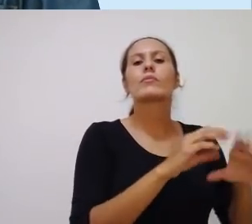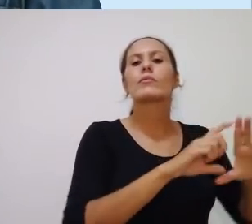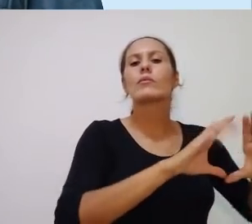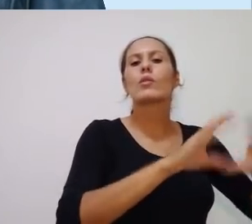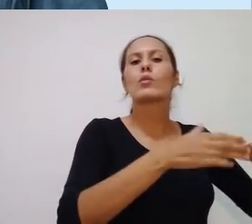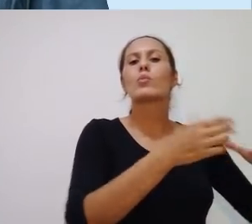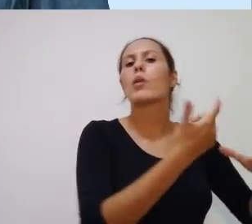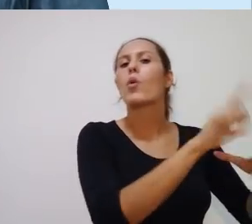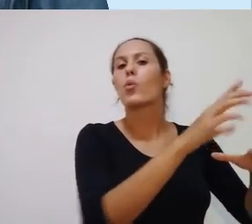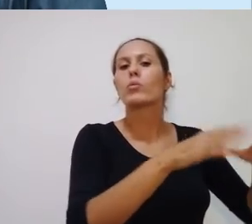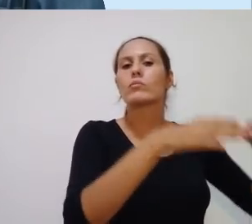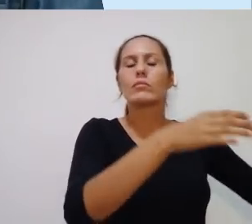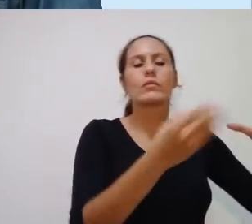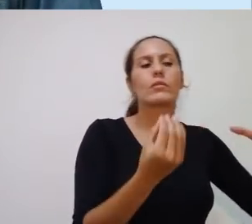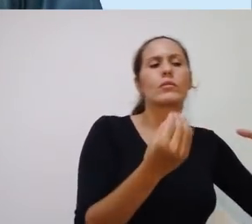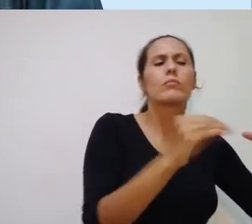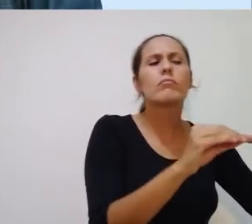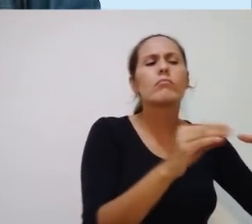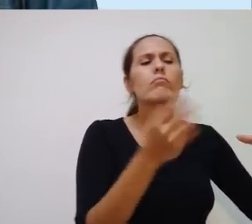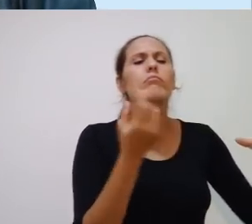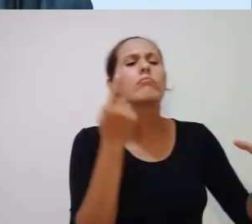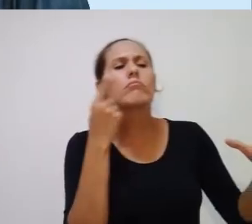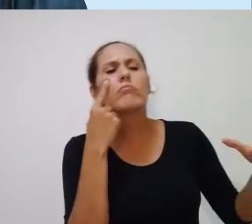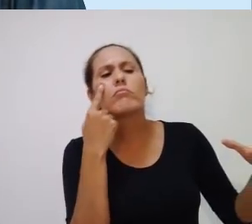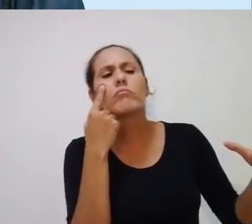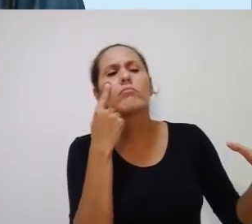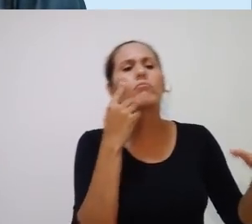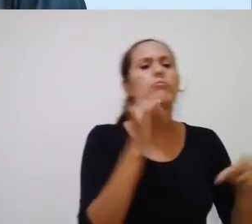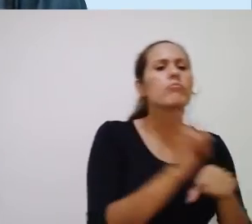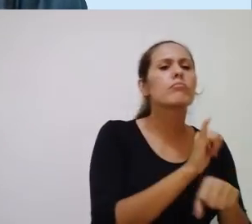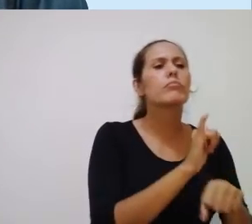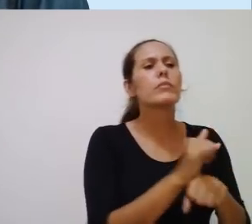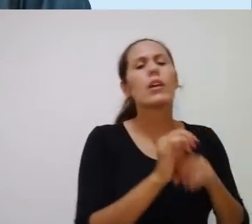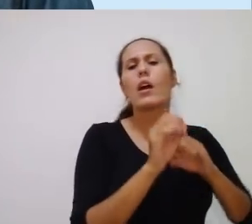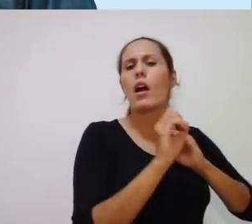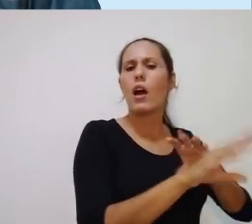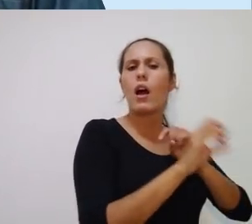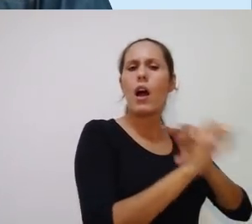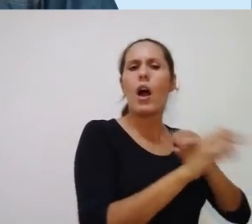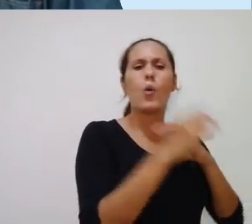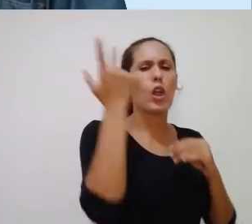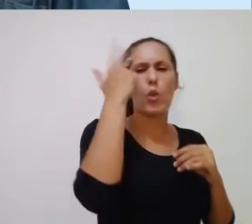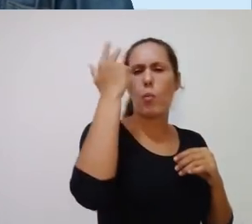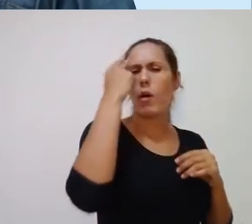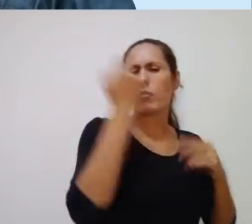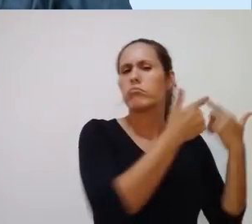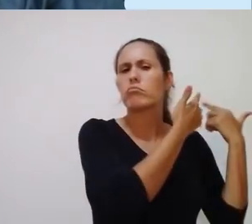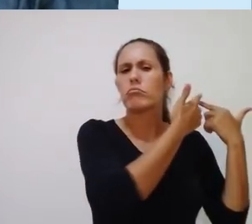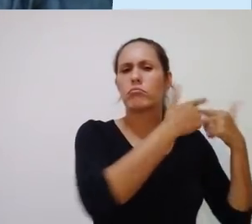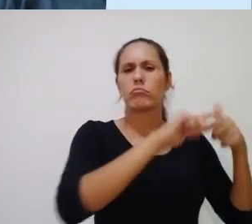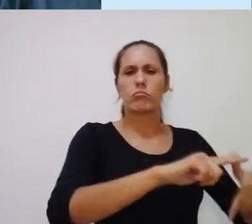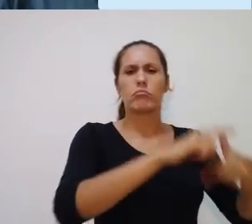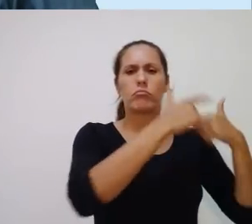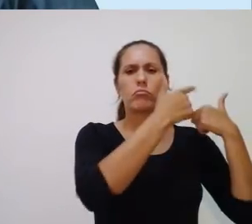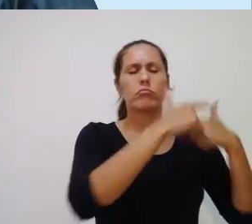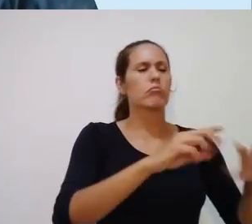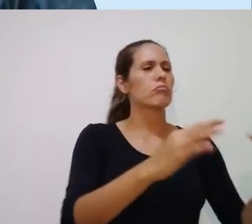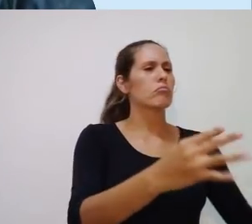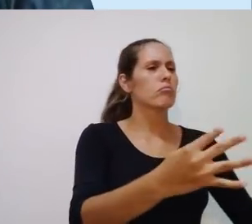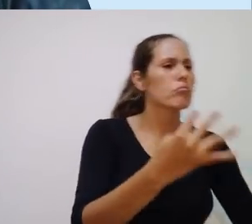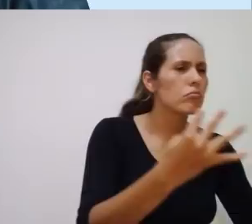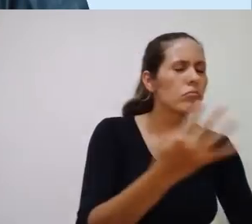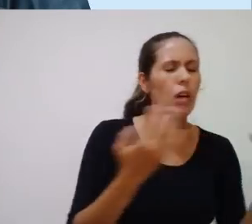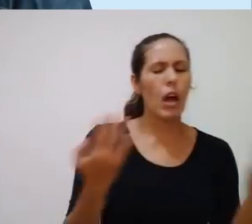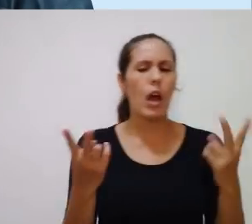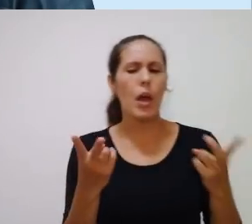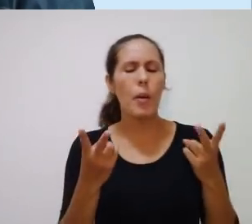laboratório, e aí você faz o seguinte: você dá a tua aula tradicional com a atenção do estudante e percebe se houve a mesma